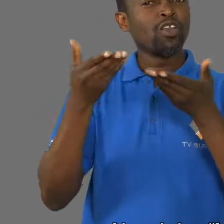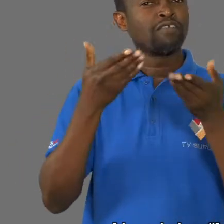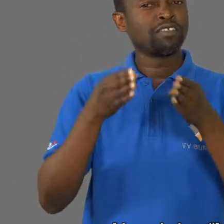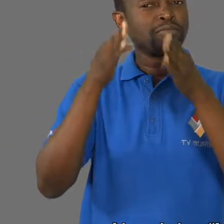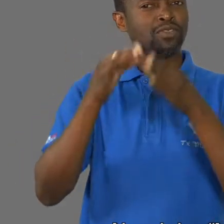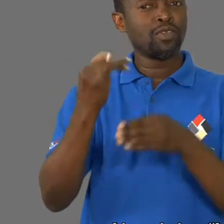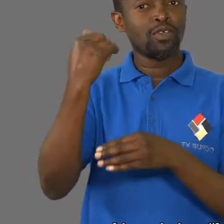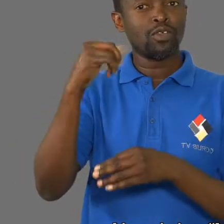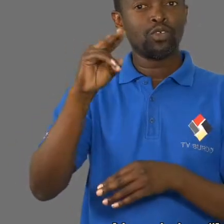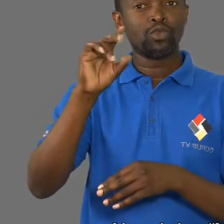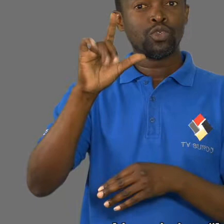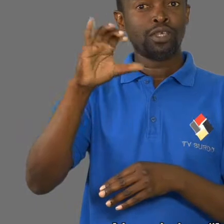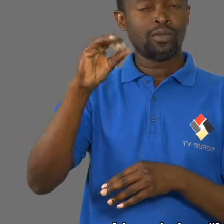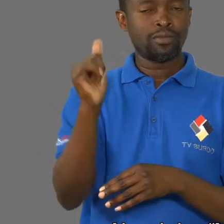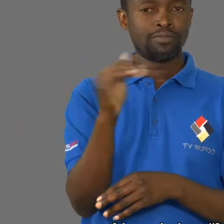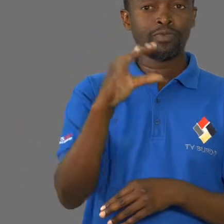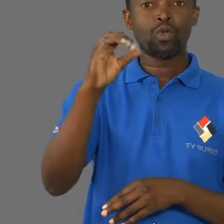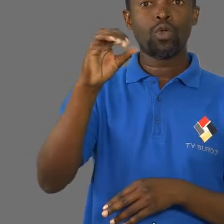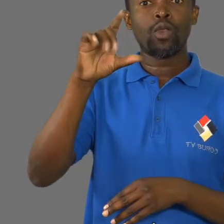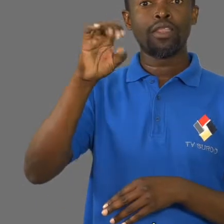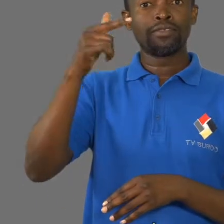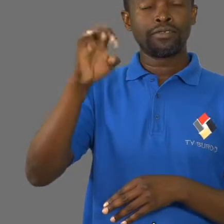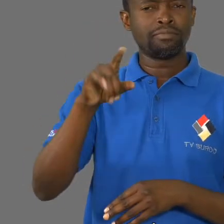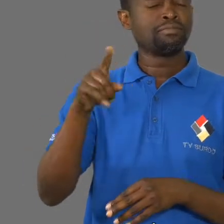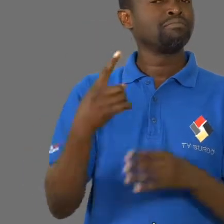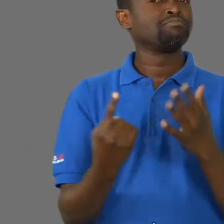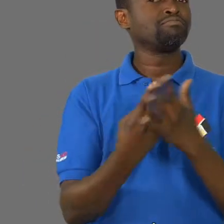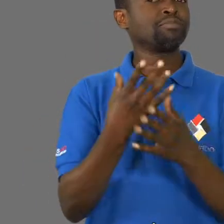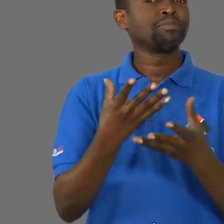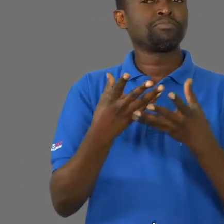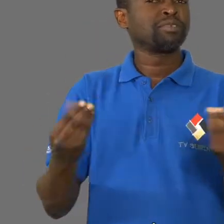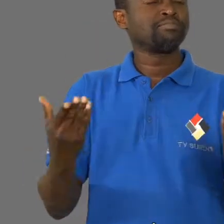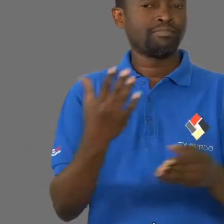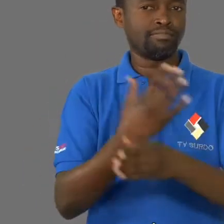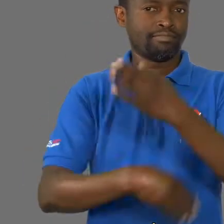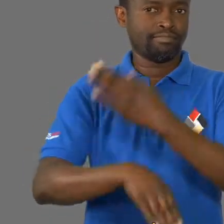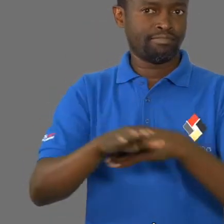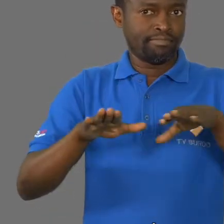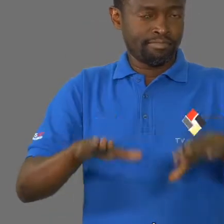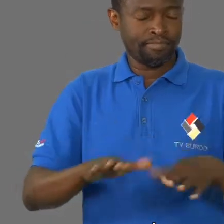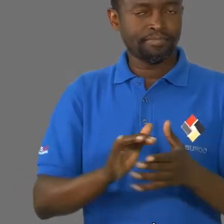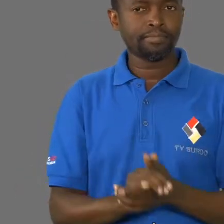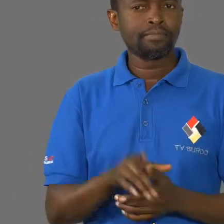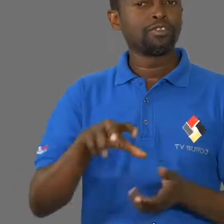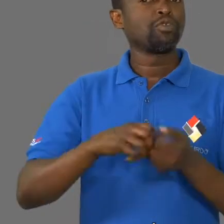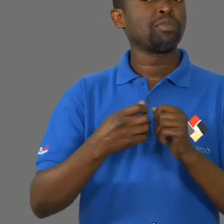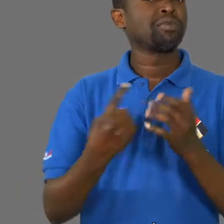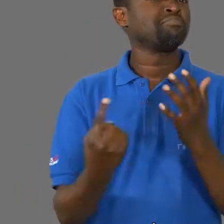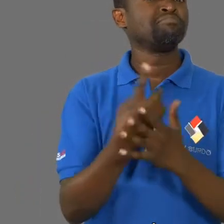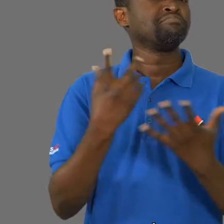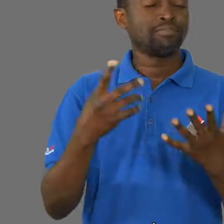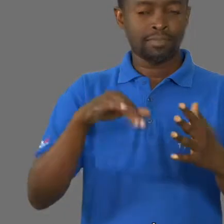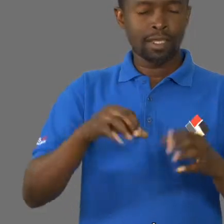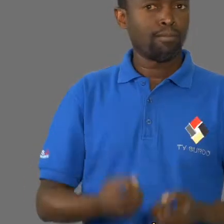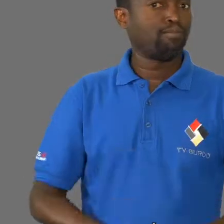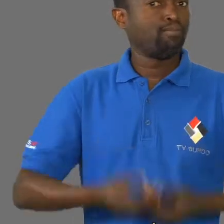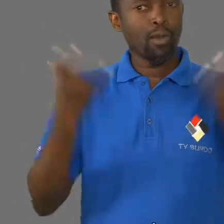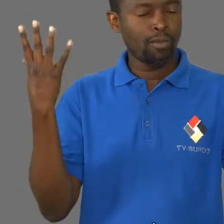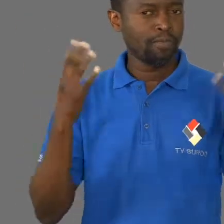Julião Colete, um jovem que perdeu os membros inferiores em consequência de uma mina.